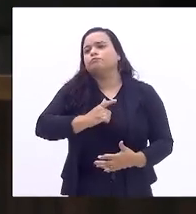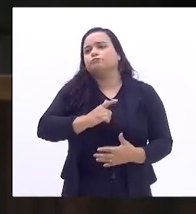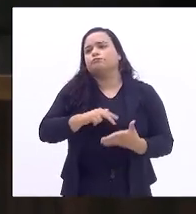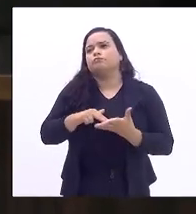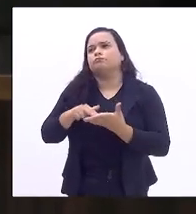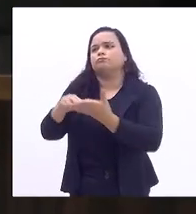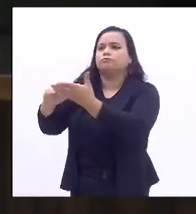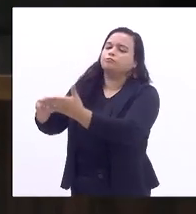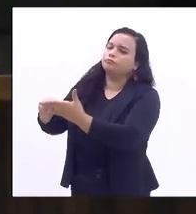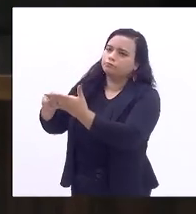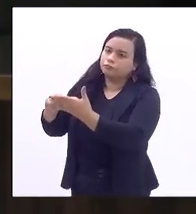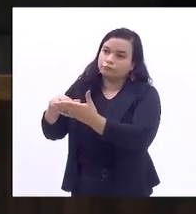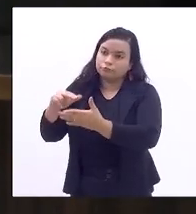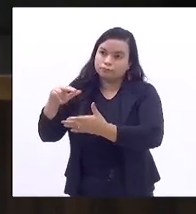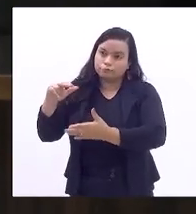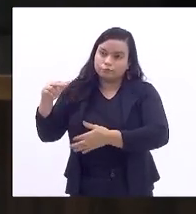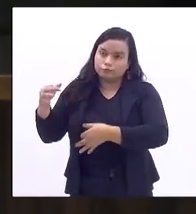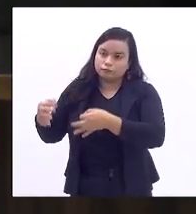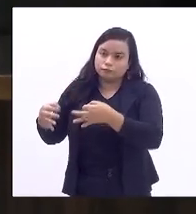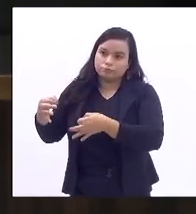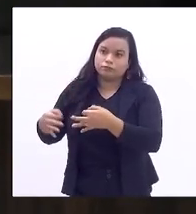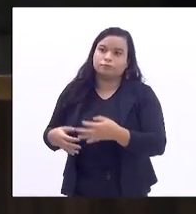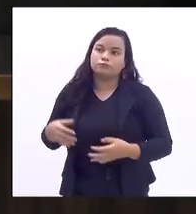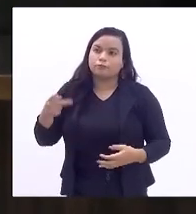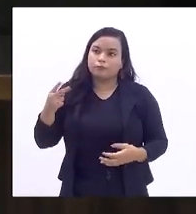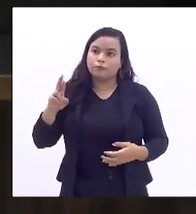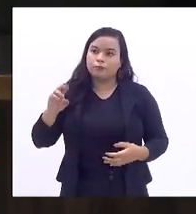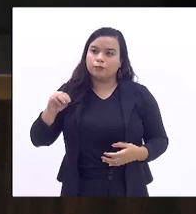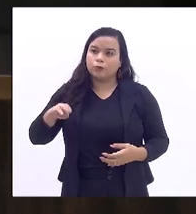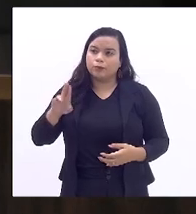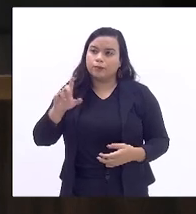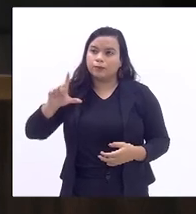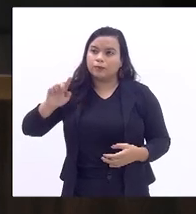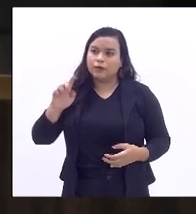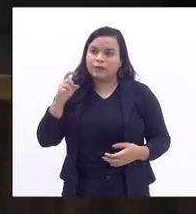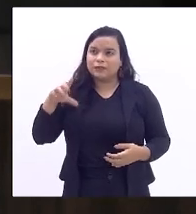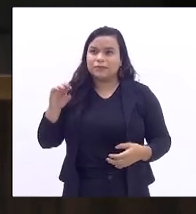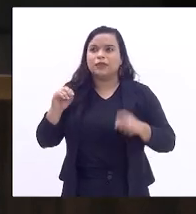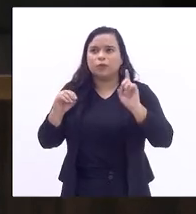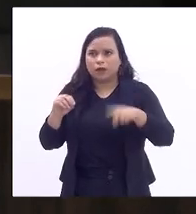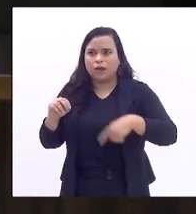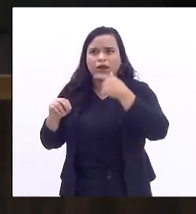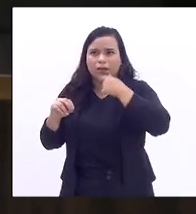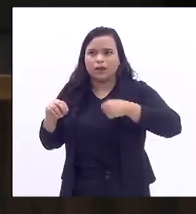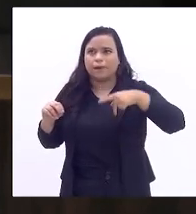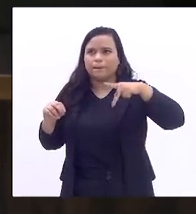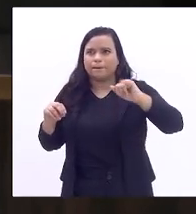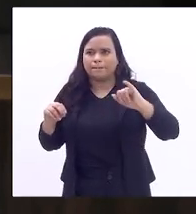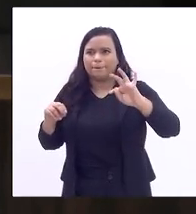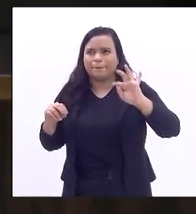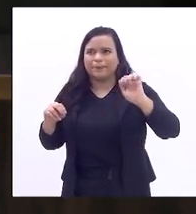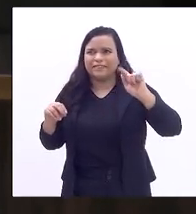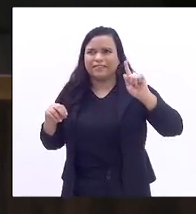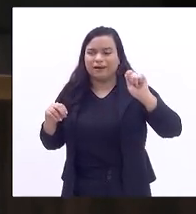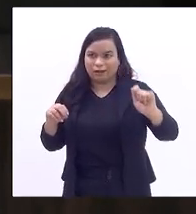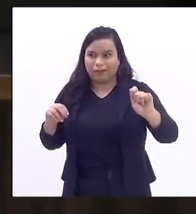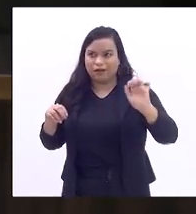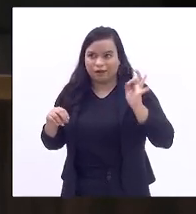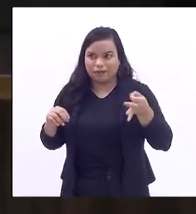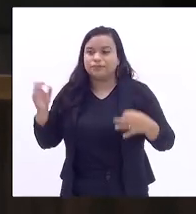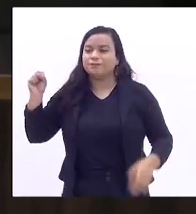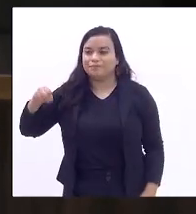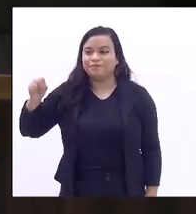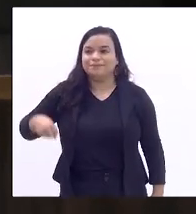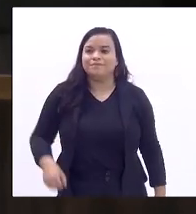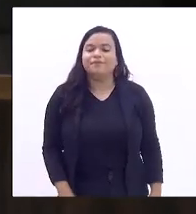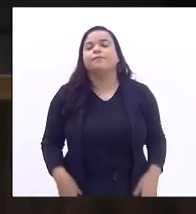vai à promulgação esse é o nosso Pitanga né Mônica em espanhol